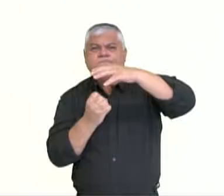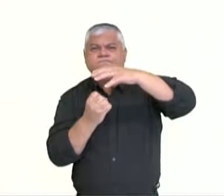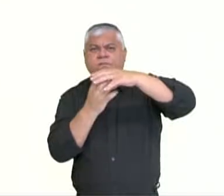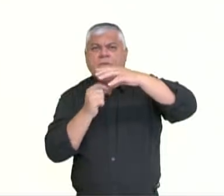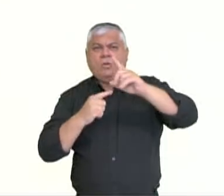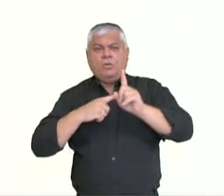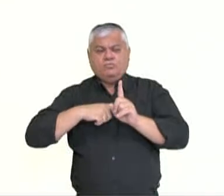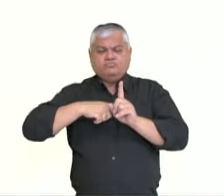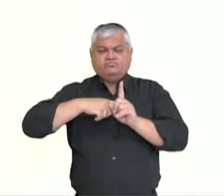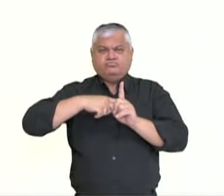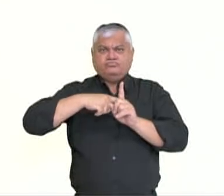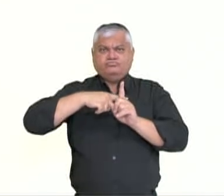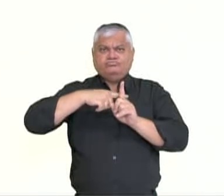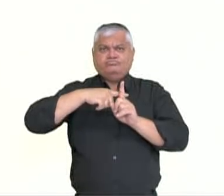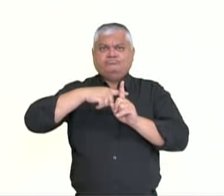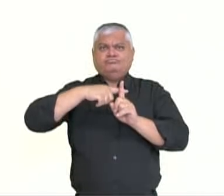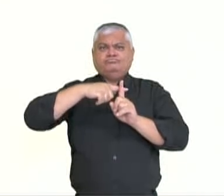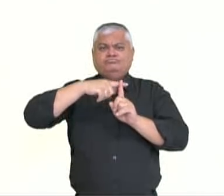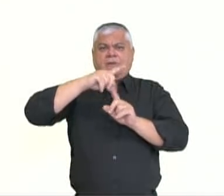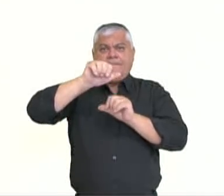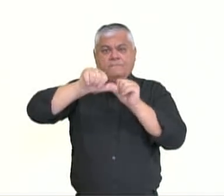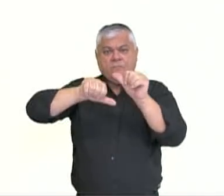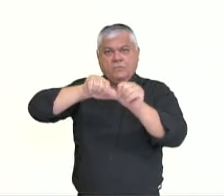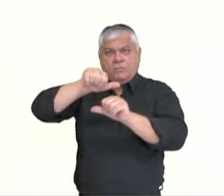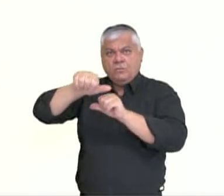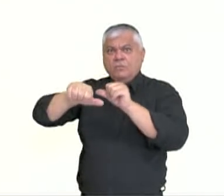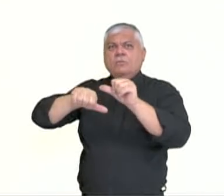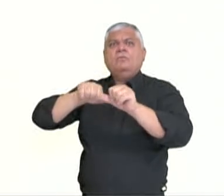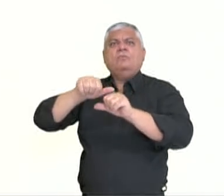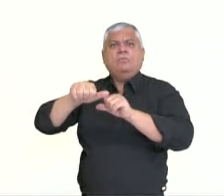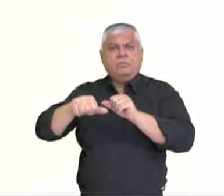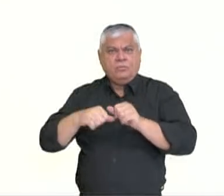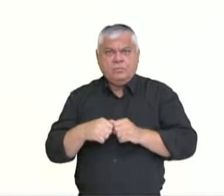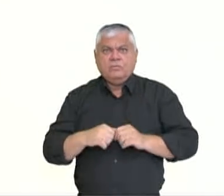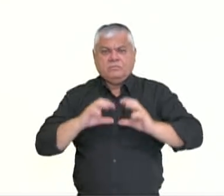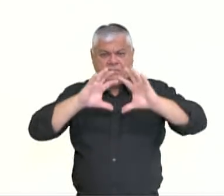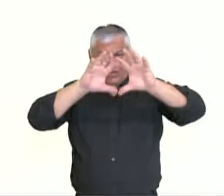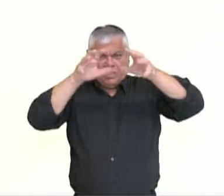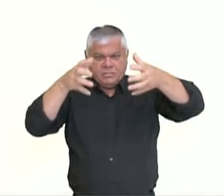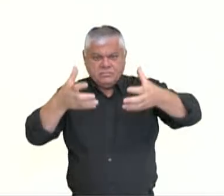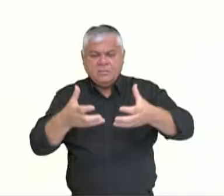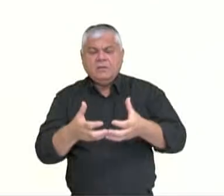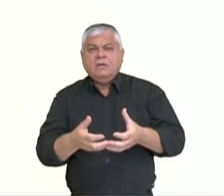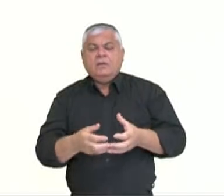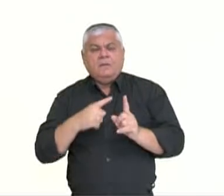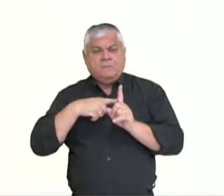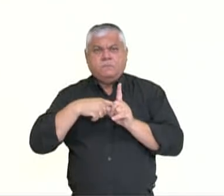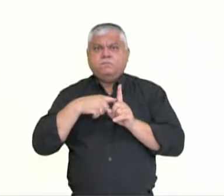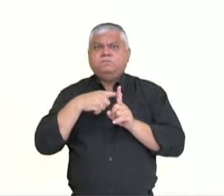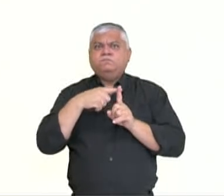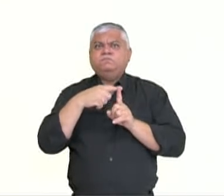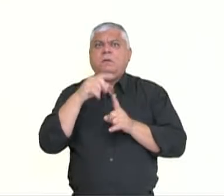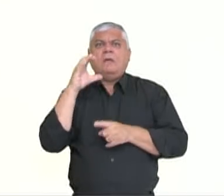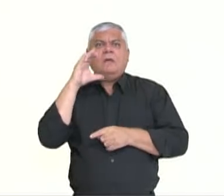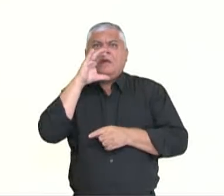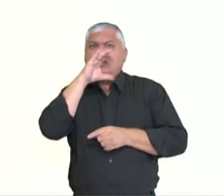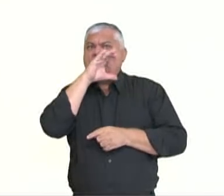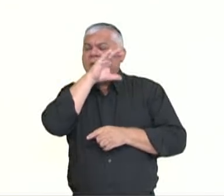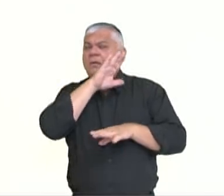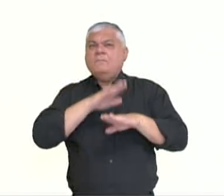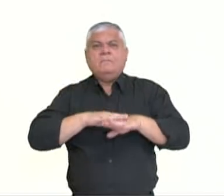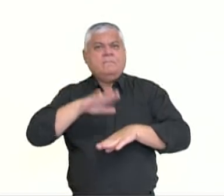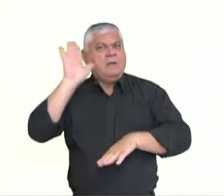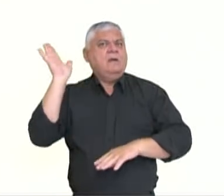temperatura elevada. Então vai modificar essa característica e vai elevar as temperaturas, tornando aquele espaço muito